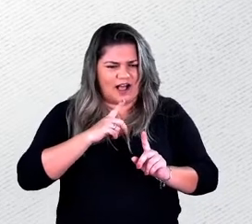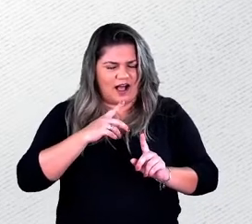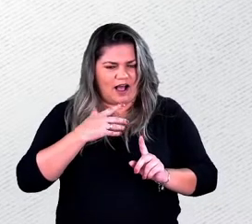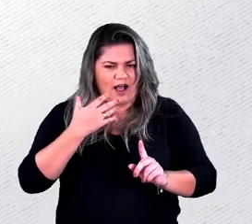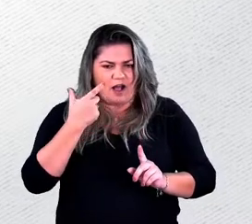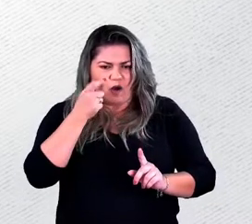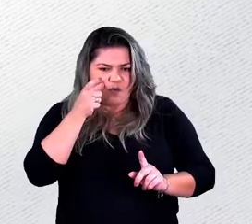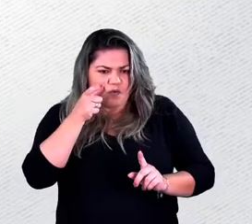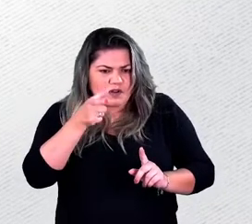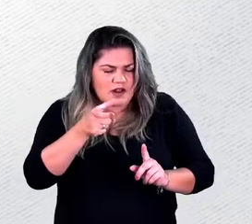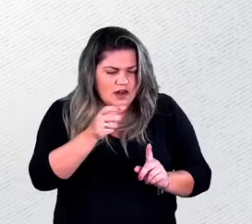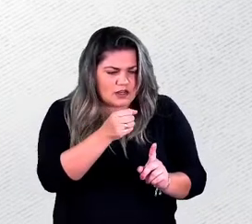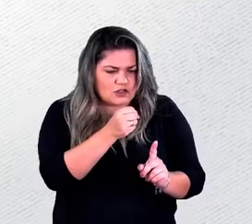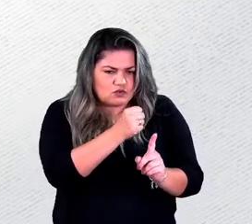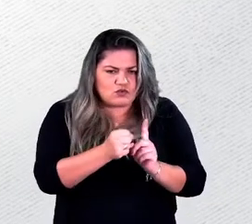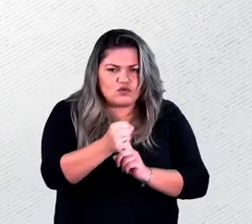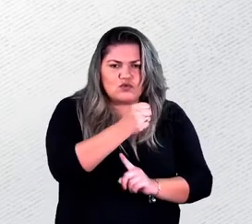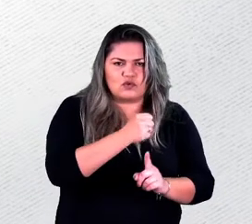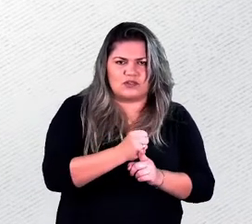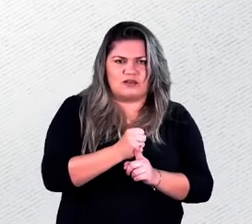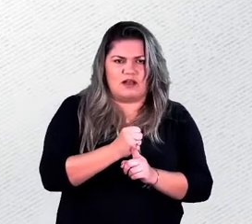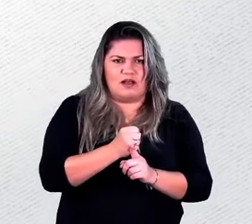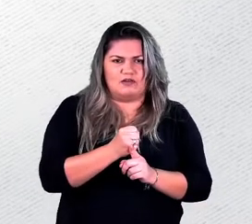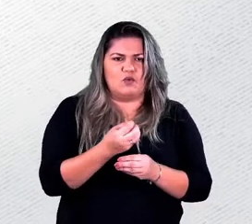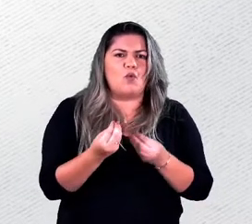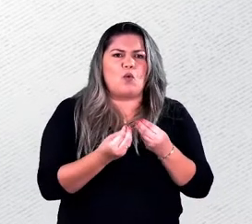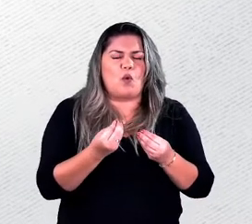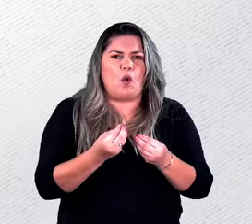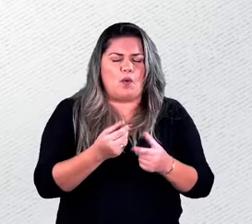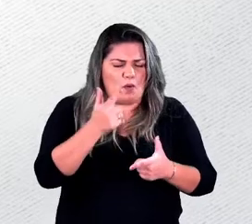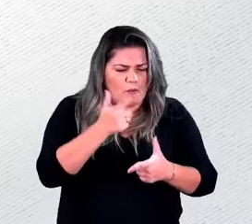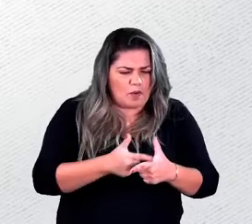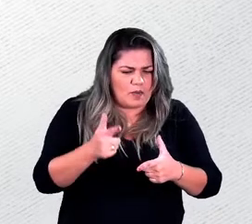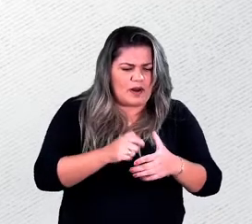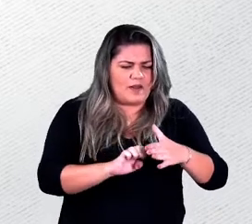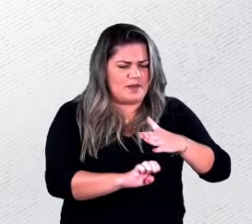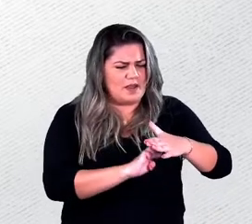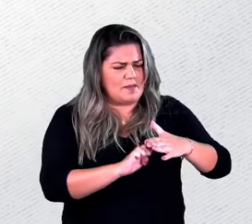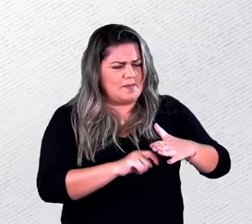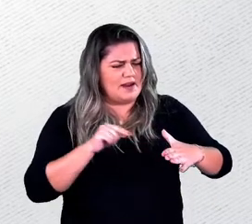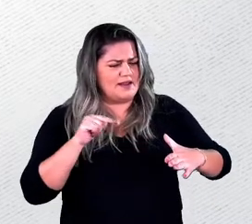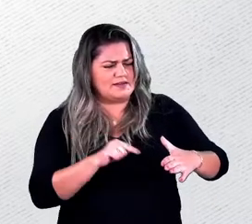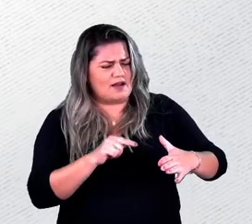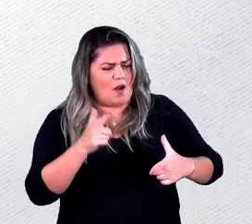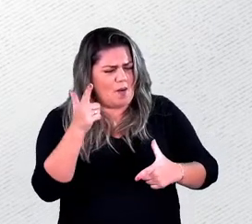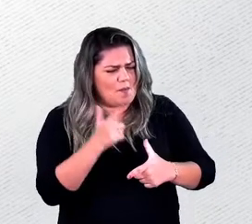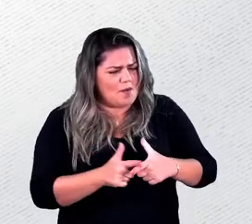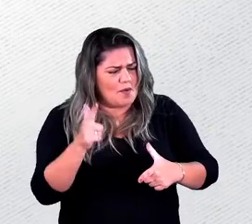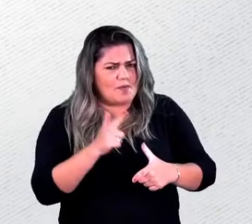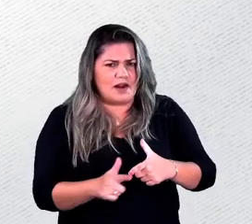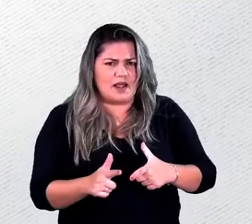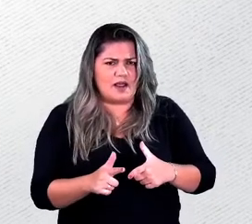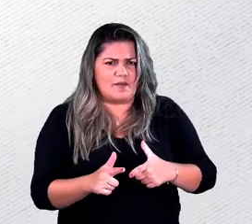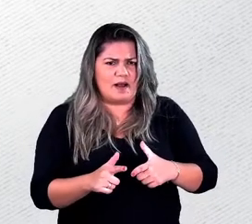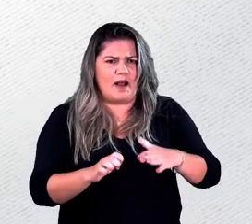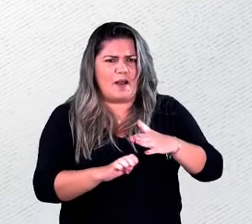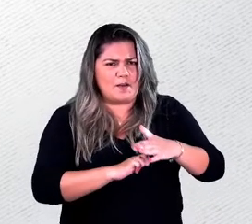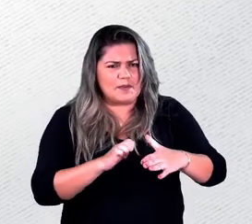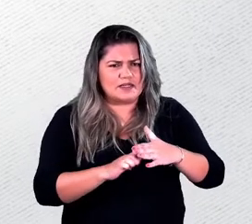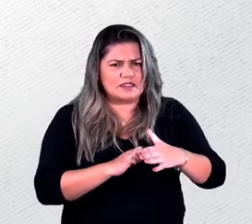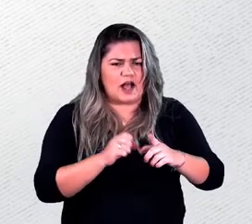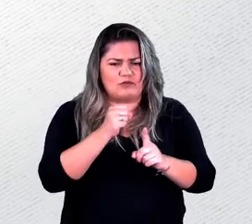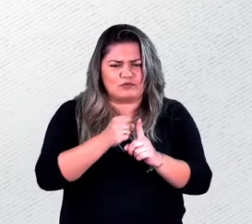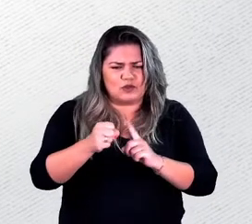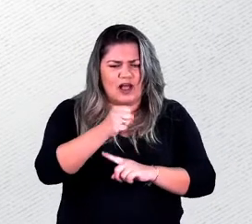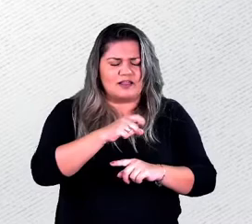Sucesso ou do fracasso de um empreendimento esse fracasso pessoal comercial Empresarial existe de todo